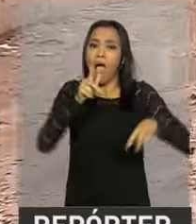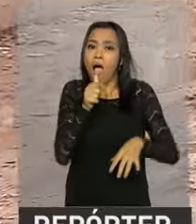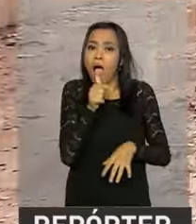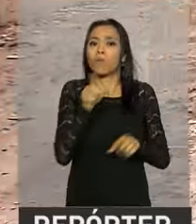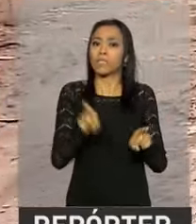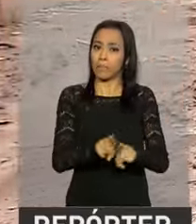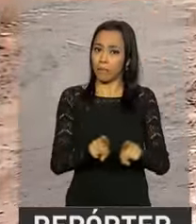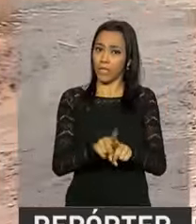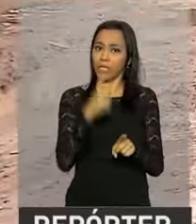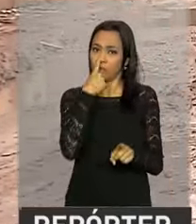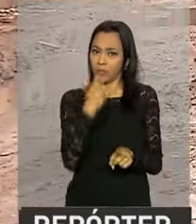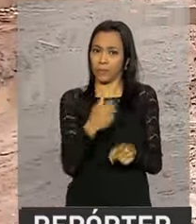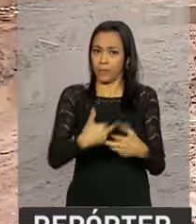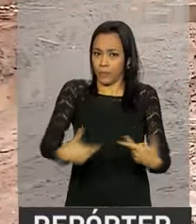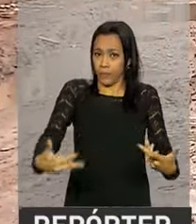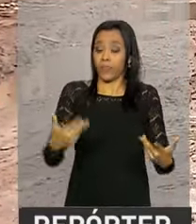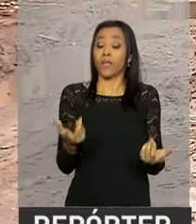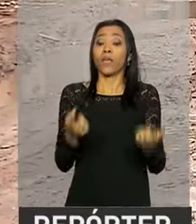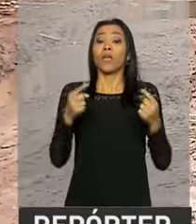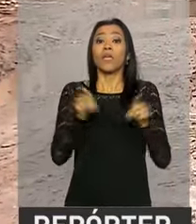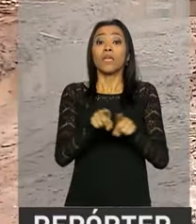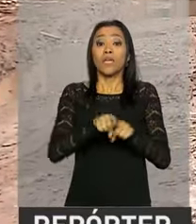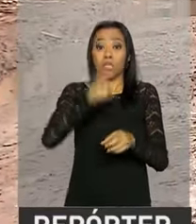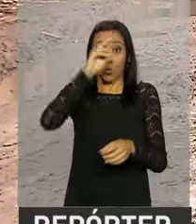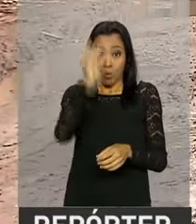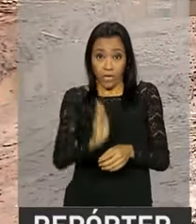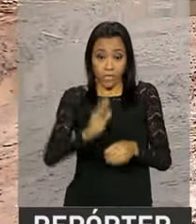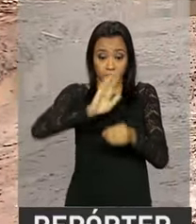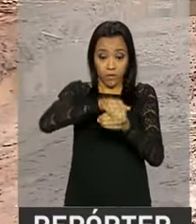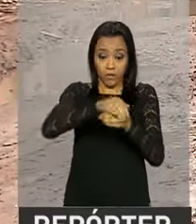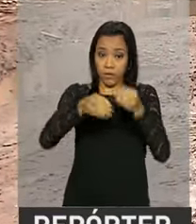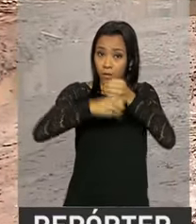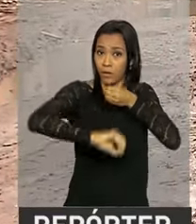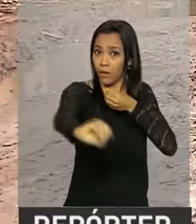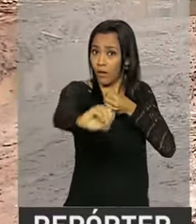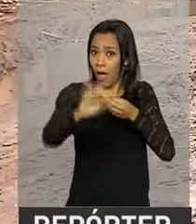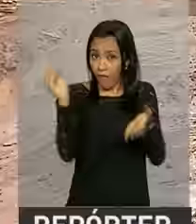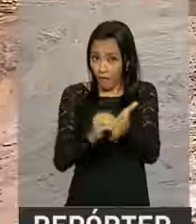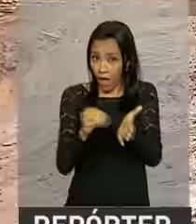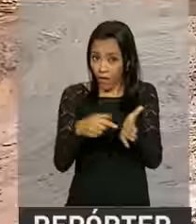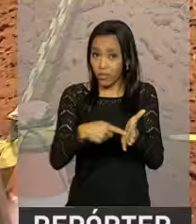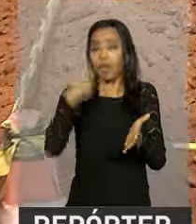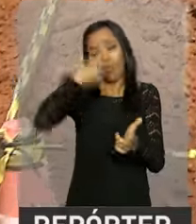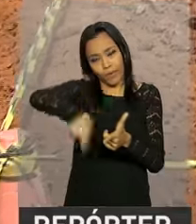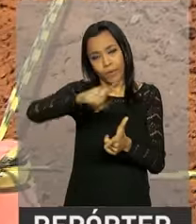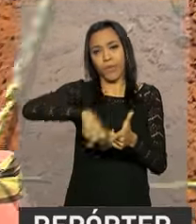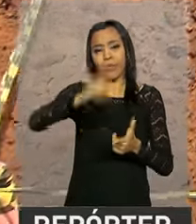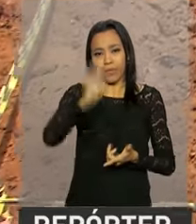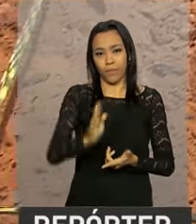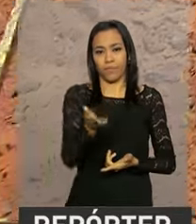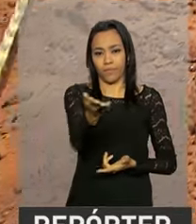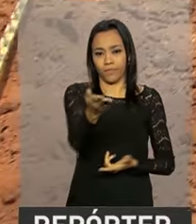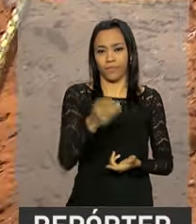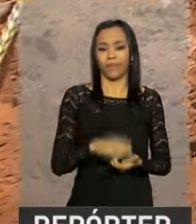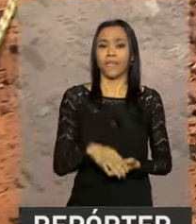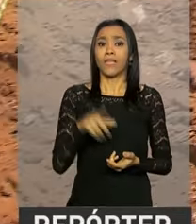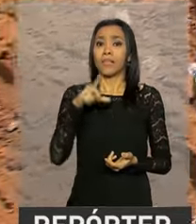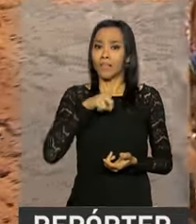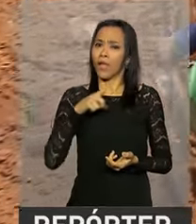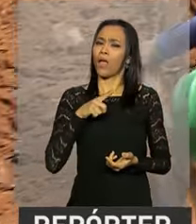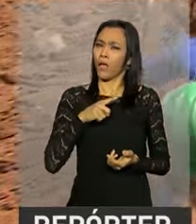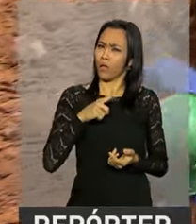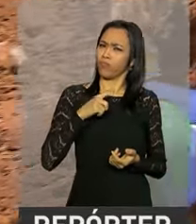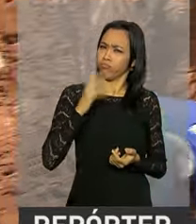no Brasil O saneamento básico ou a falta dele ainda é um problema o setor tem tido